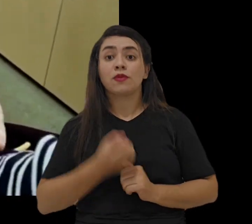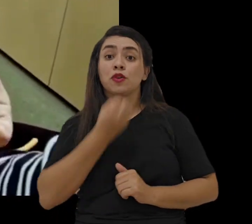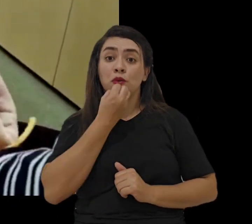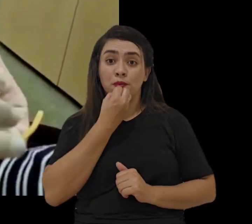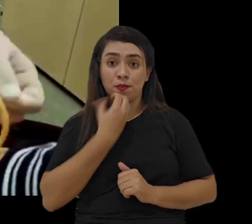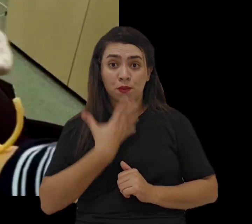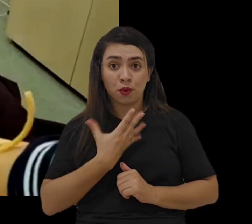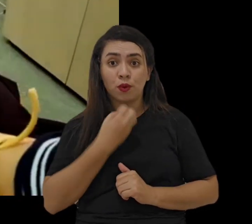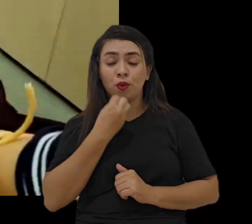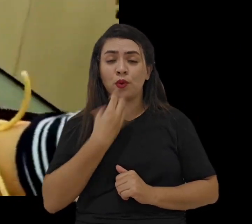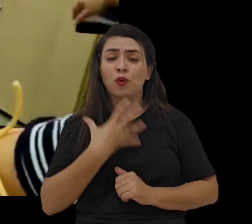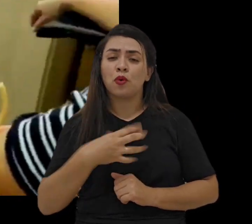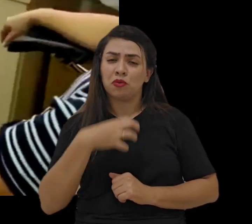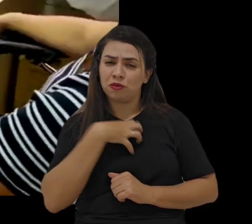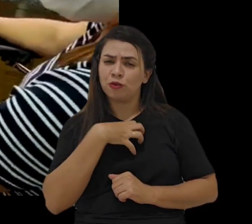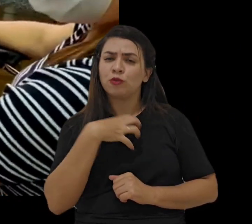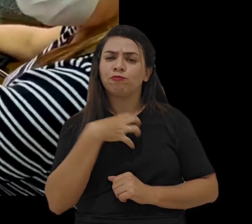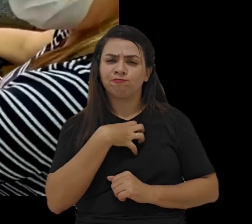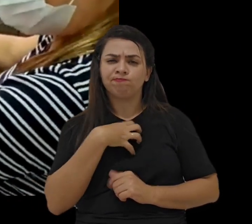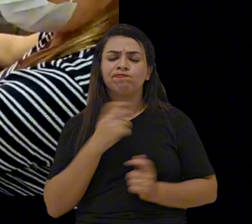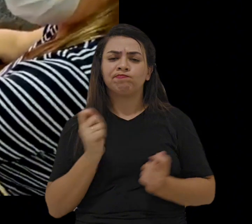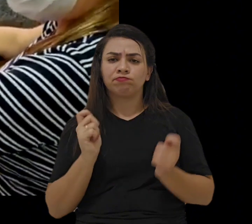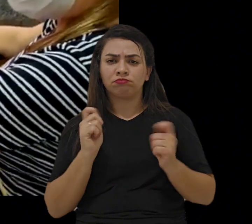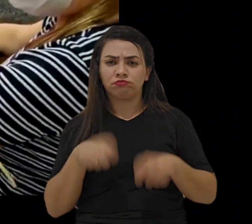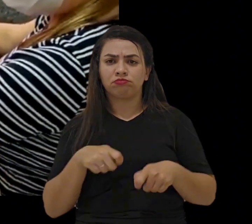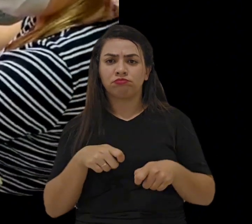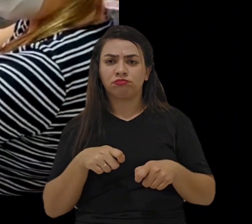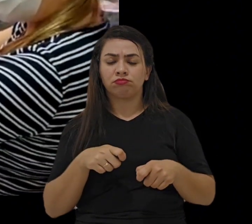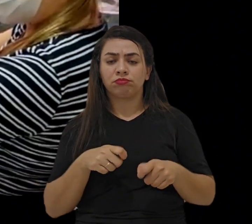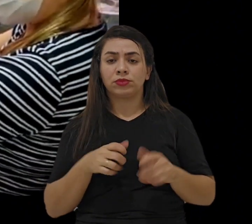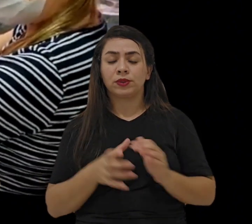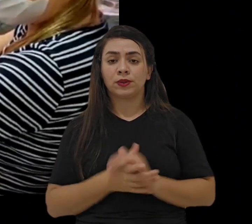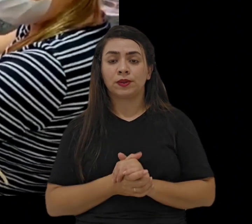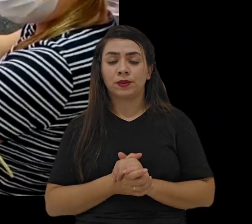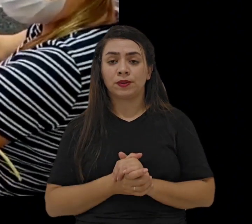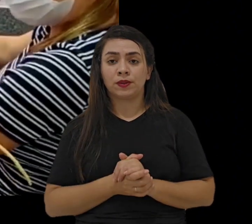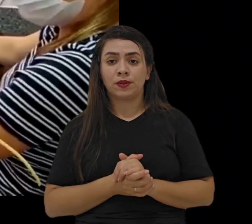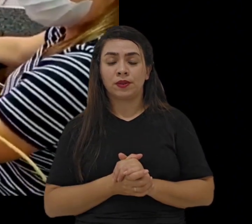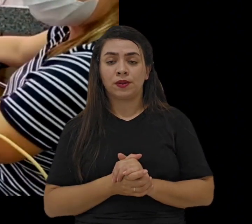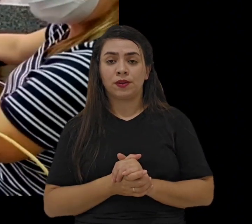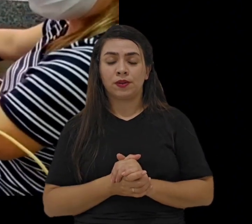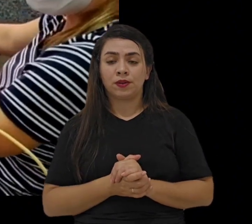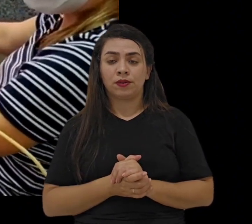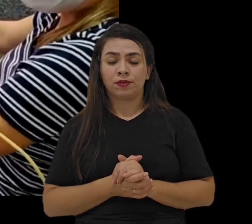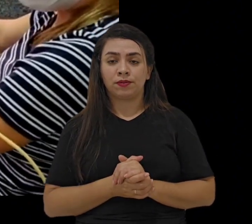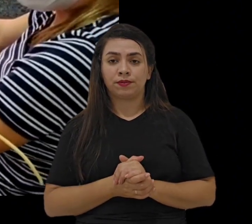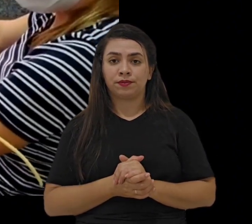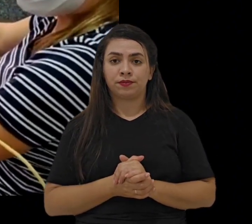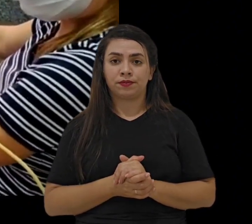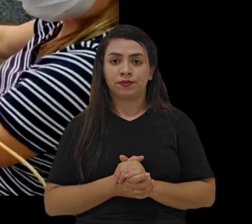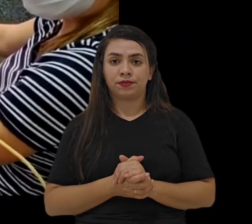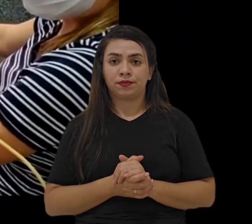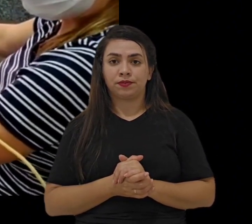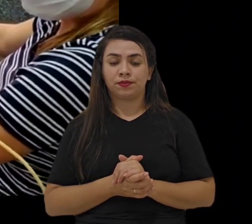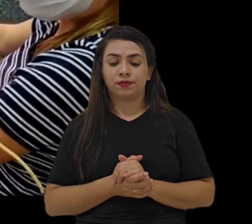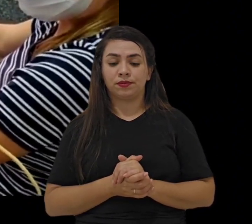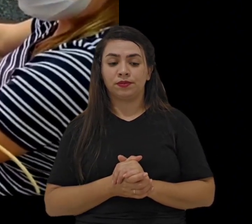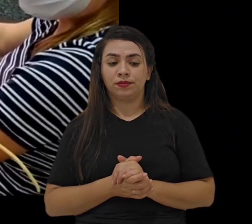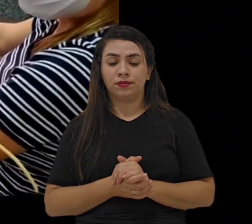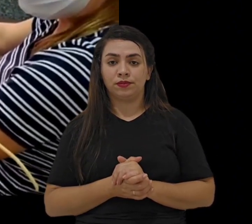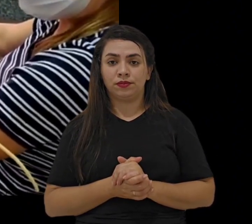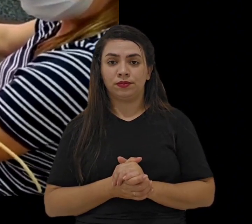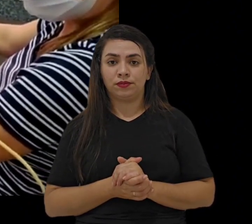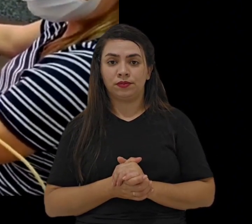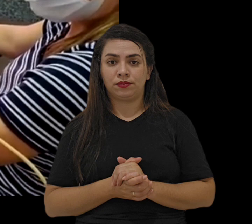lacinho, pronto, 4 dedos, ó, essa aqui tá bem melhor algumas veias, essa veia aqui também tá boa, só que ela é